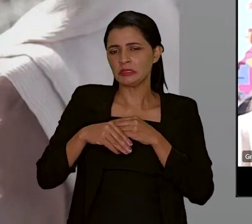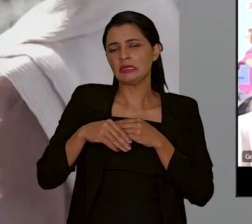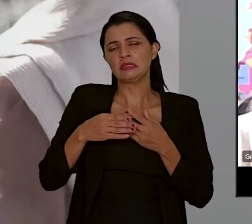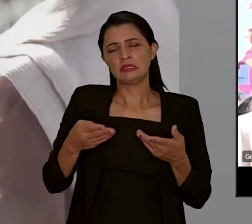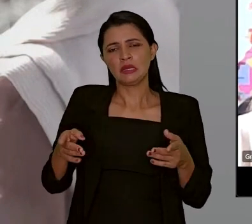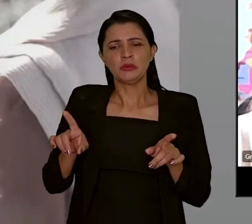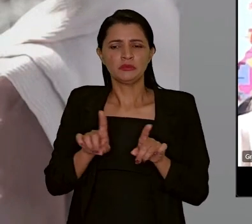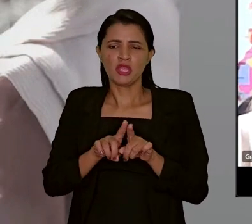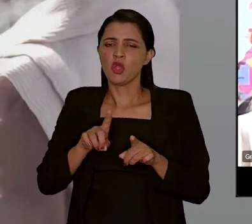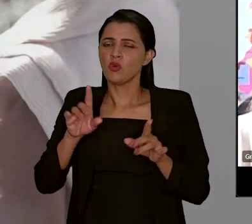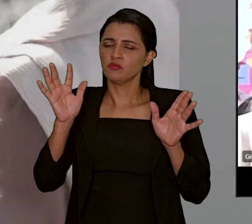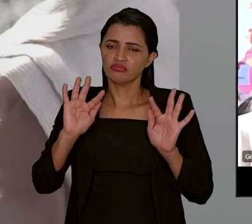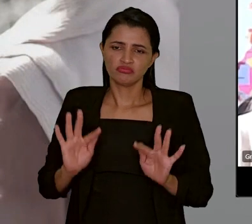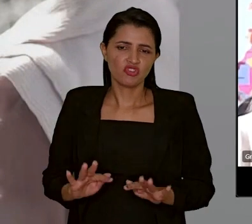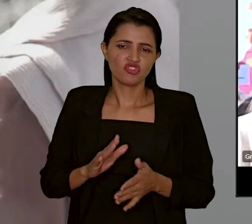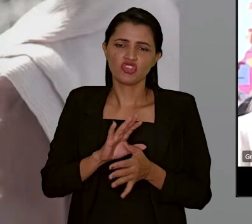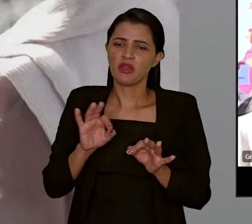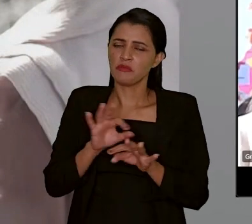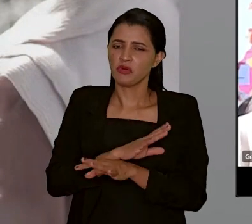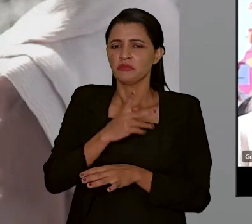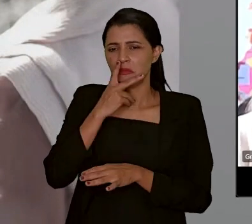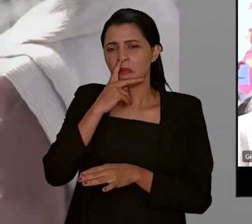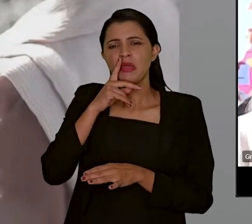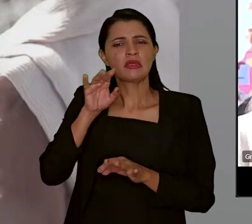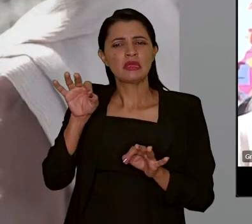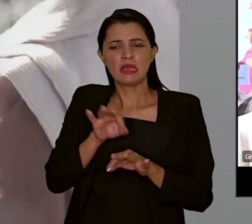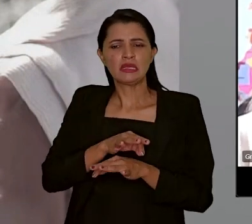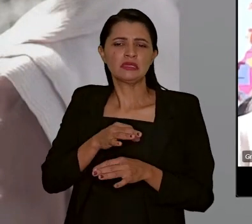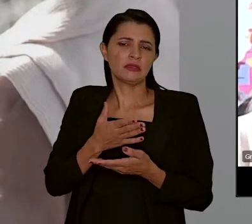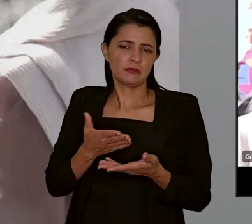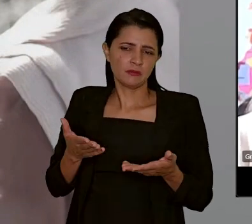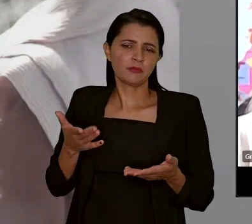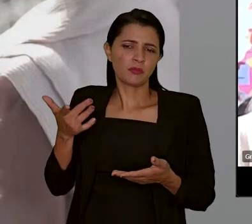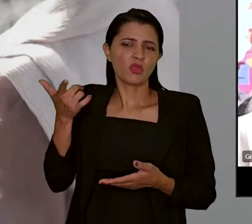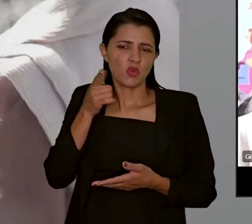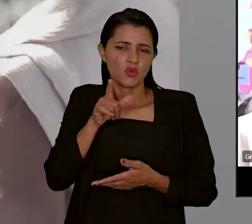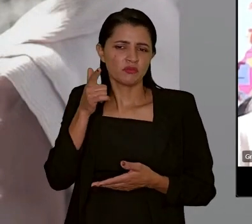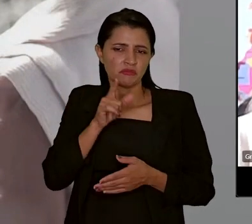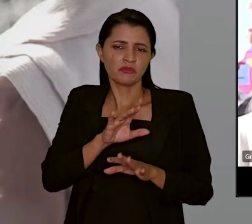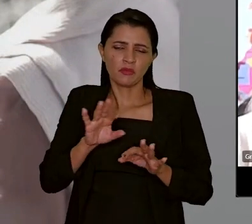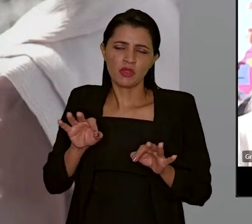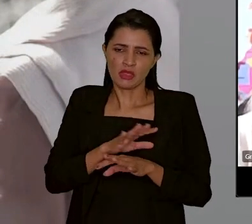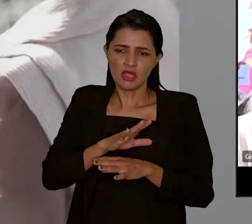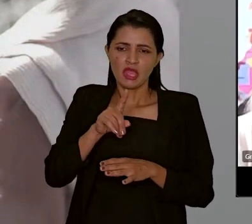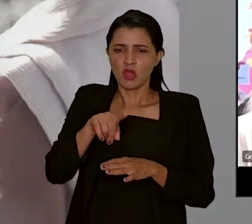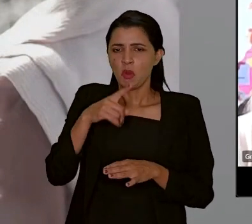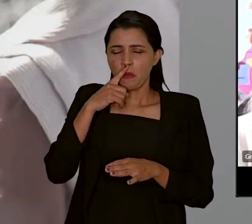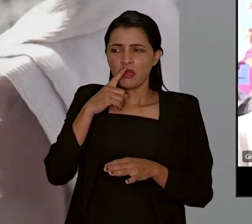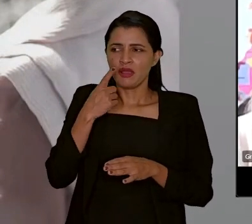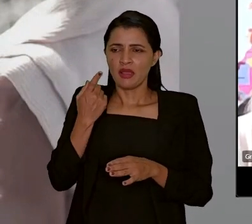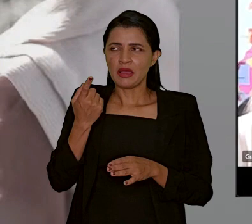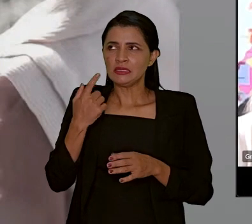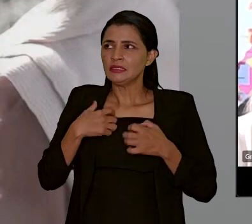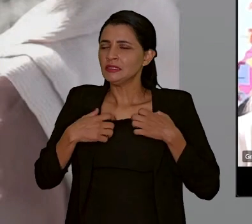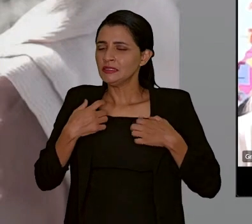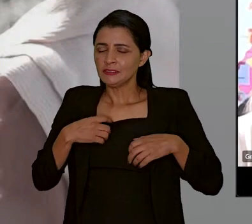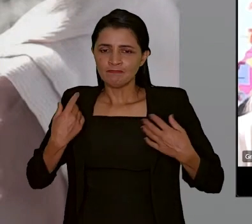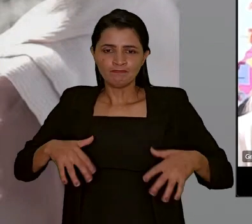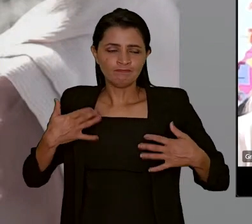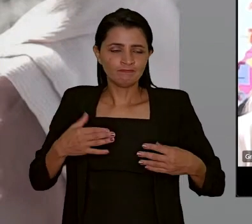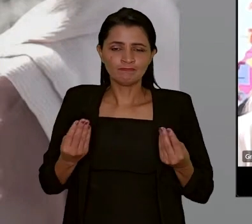estou satisfeito, Rogério. Eu acho que me parece que consegui trazer pelo menos uma grande inquietação que